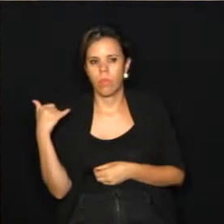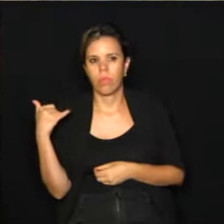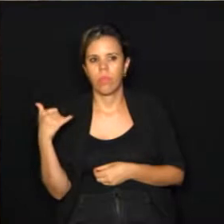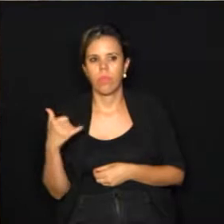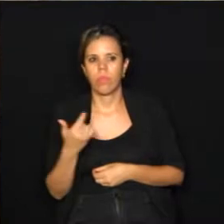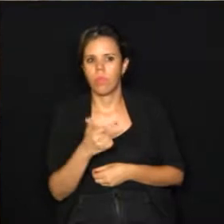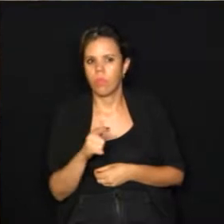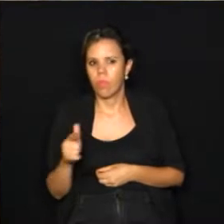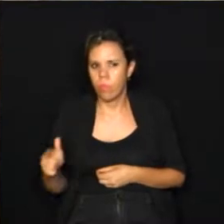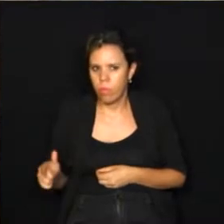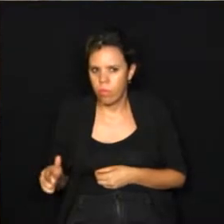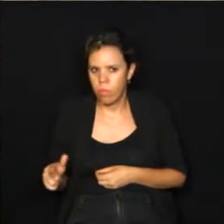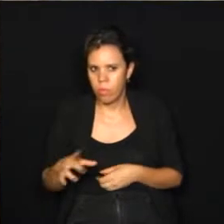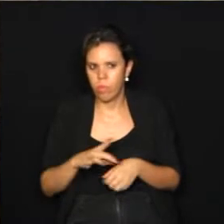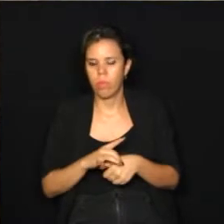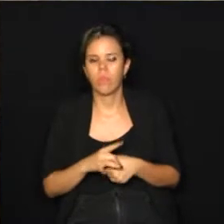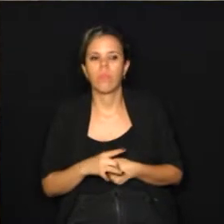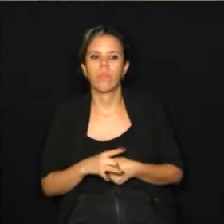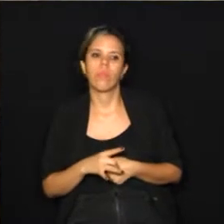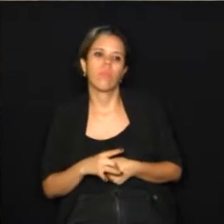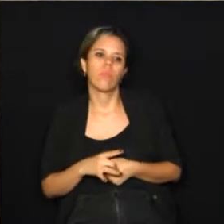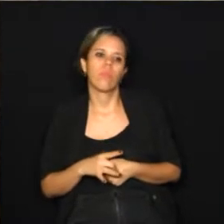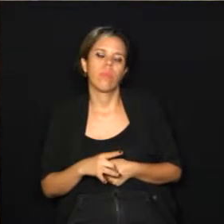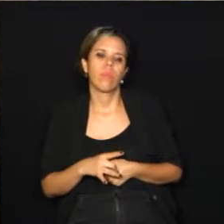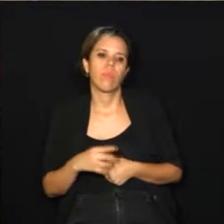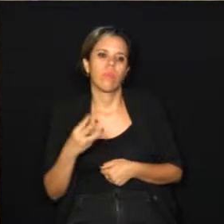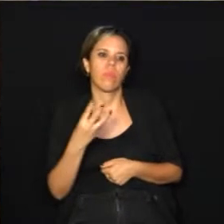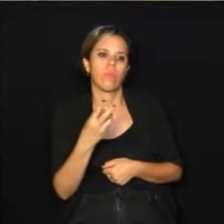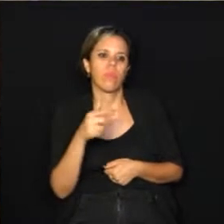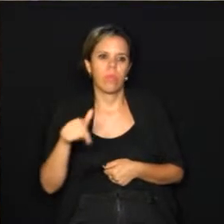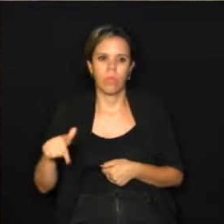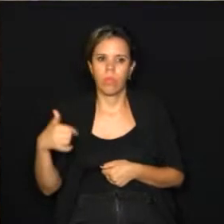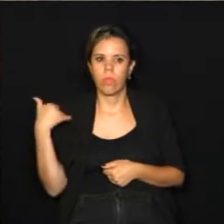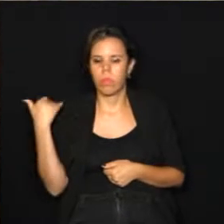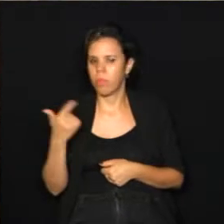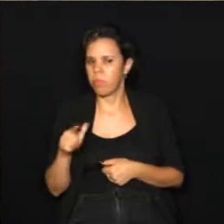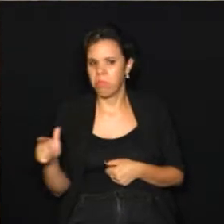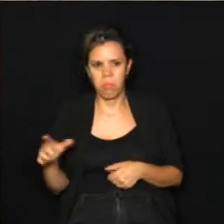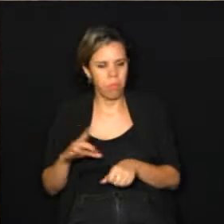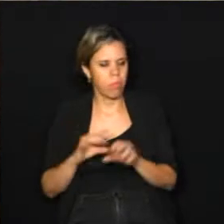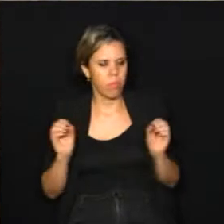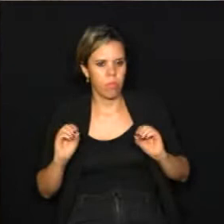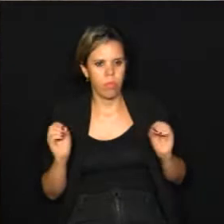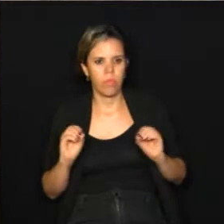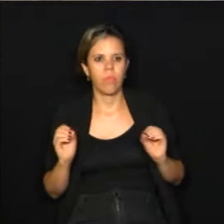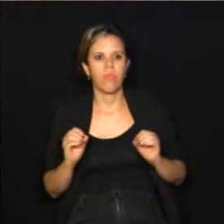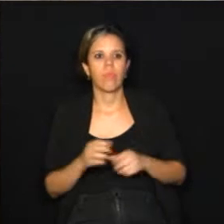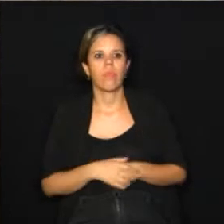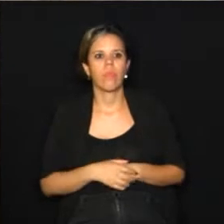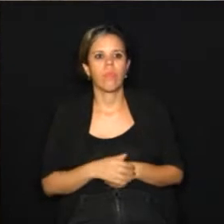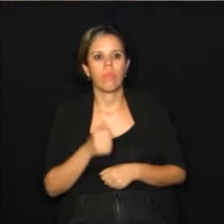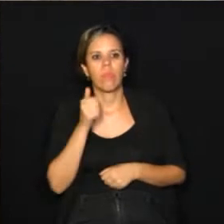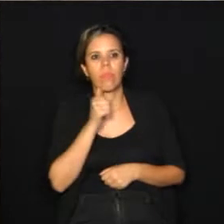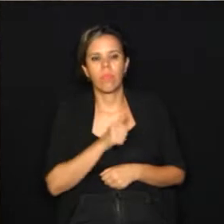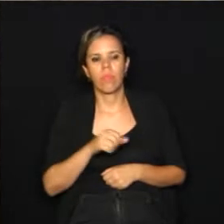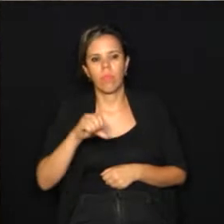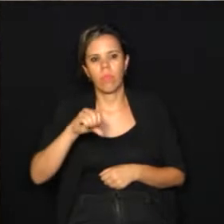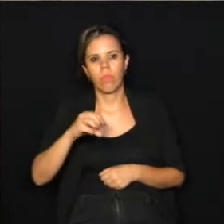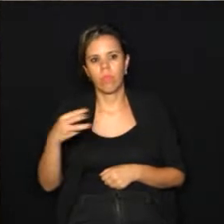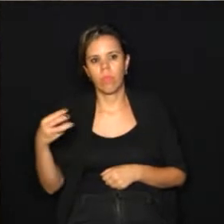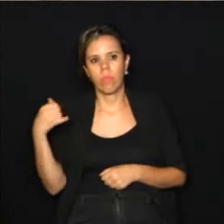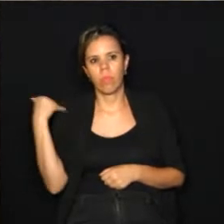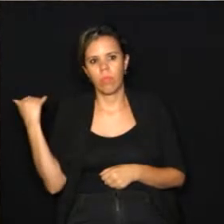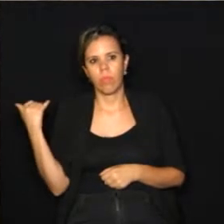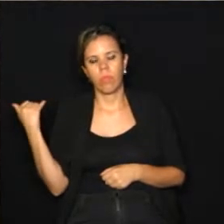não tinha outras comorbidades, 37 anos, não tinha nenhuma doença, e uma mulher de 93